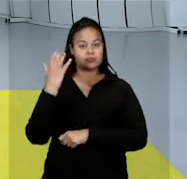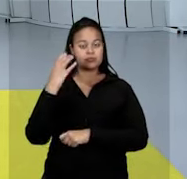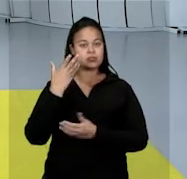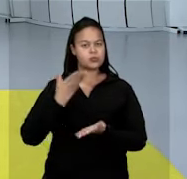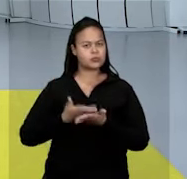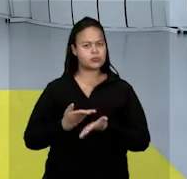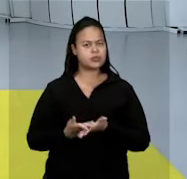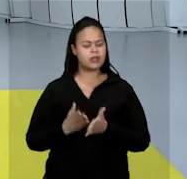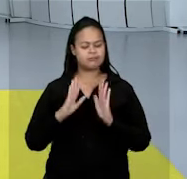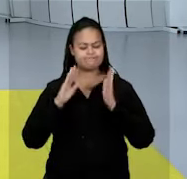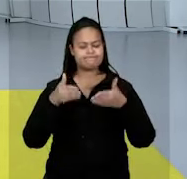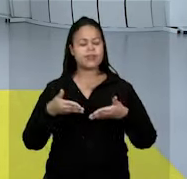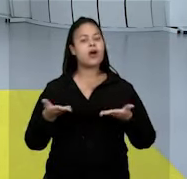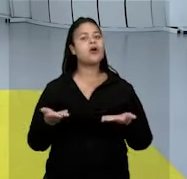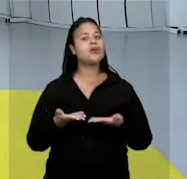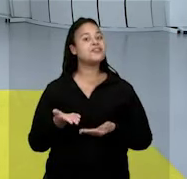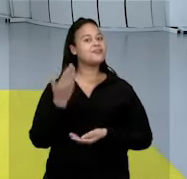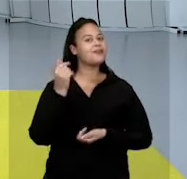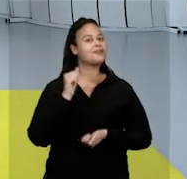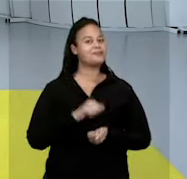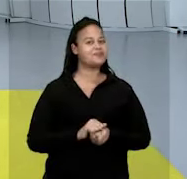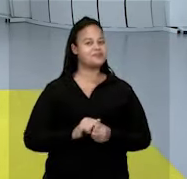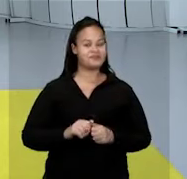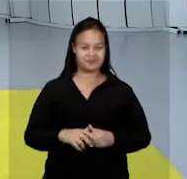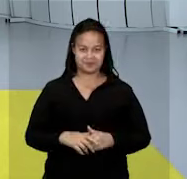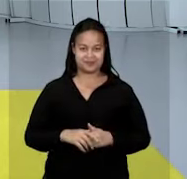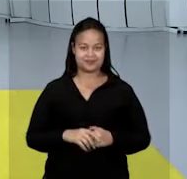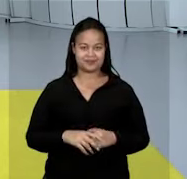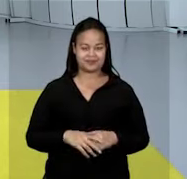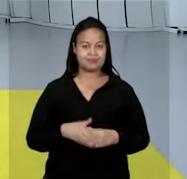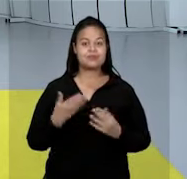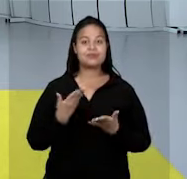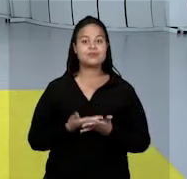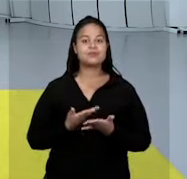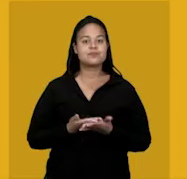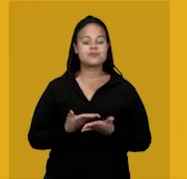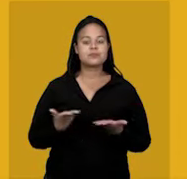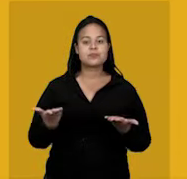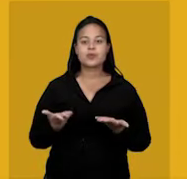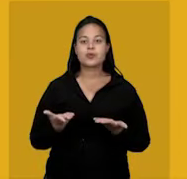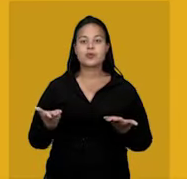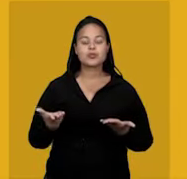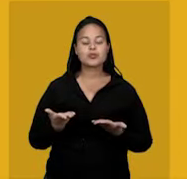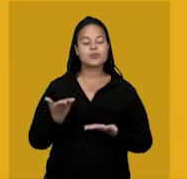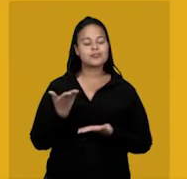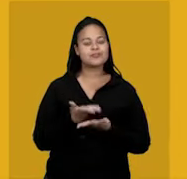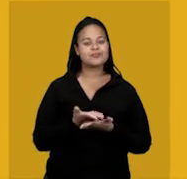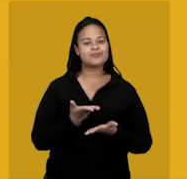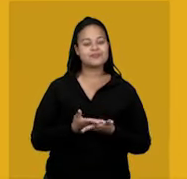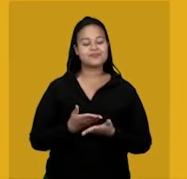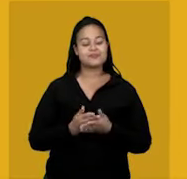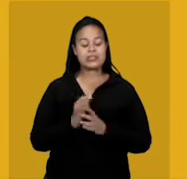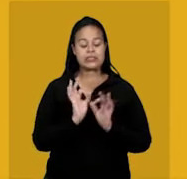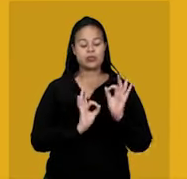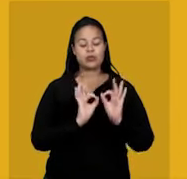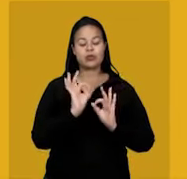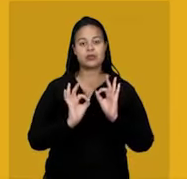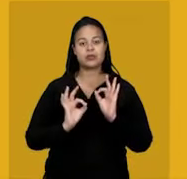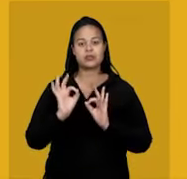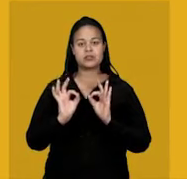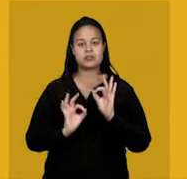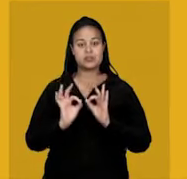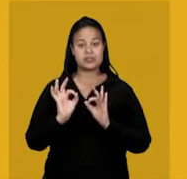na aula de hoje? Então, vem comigo. Na nossa aula de hoje, vamos estudar a organização do